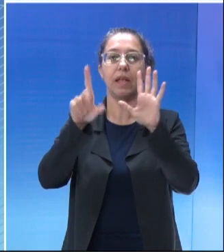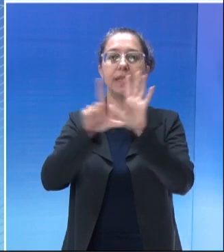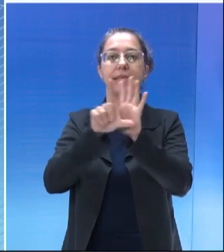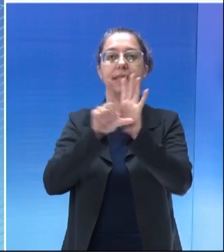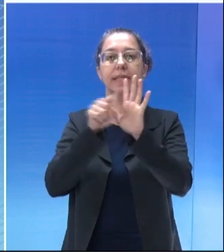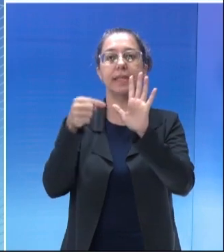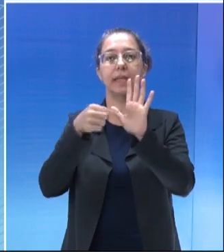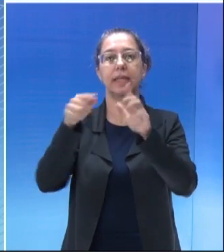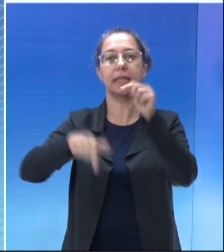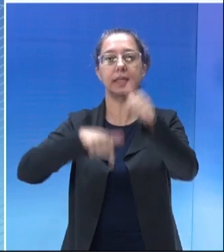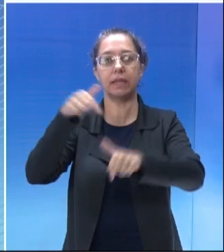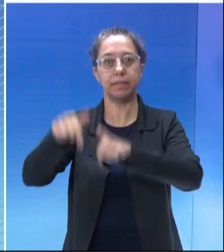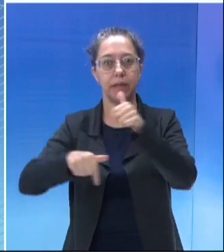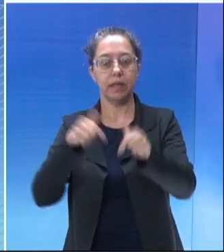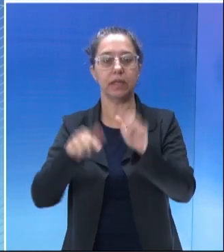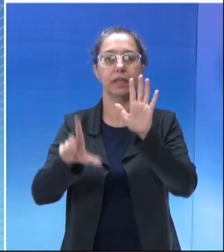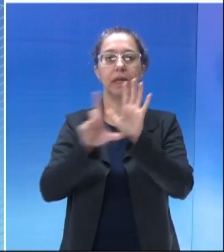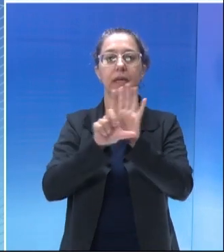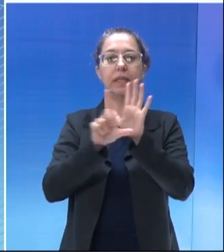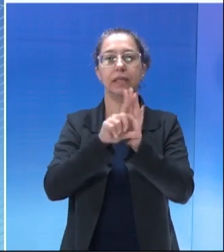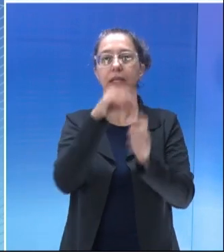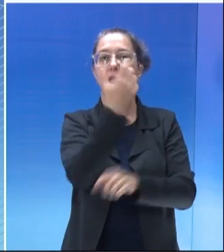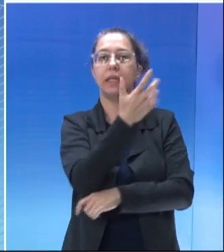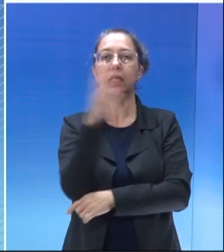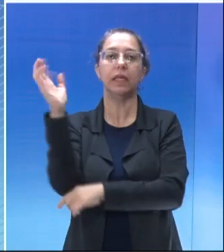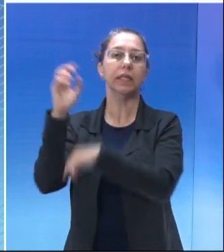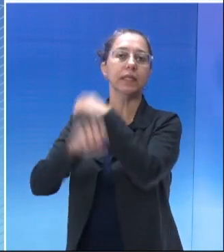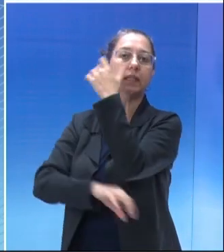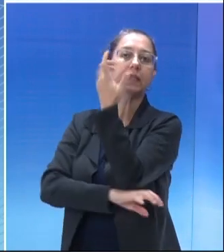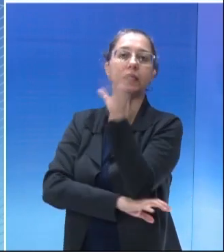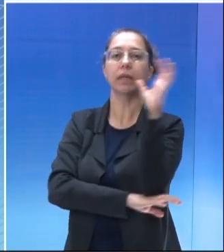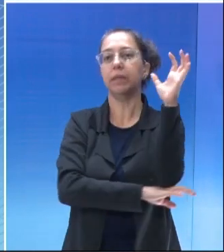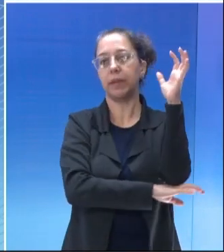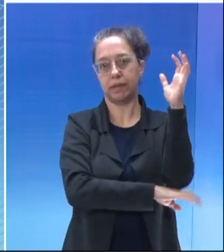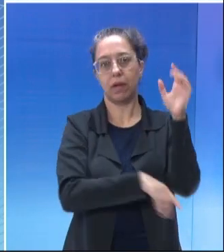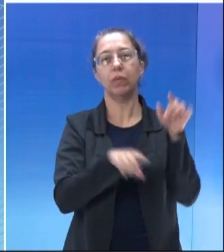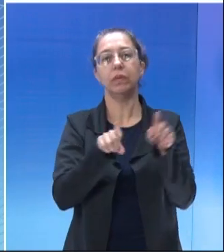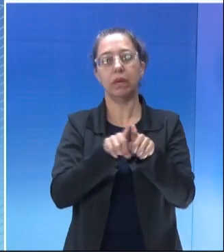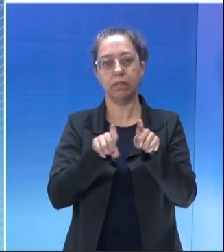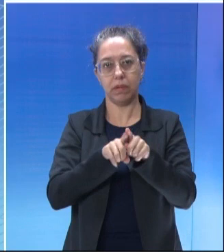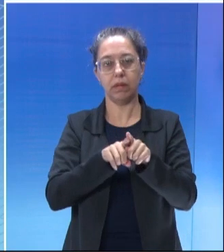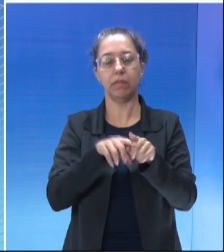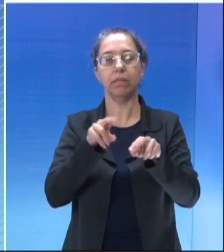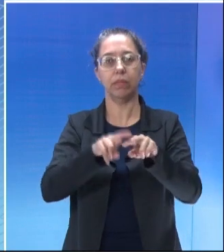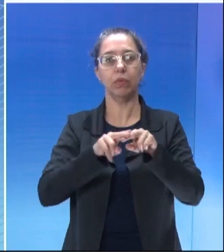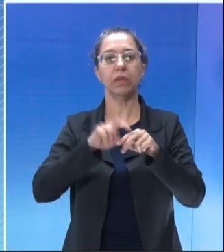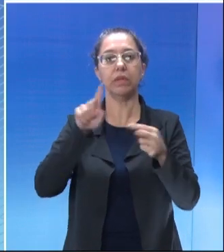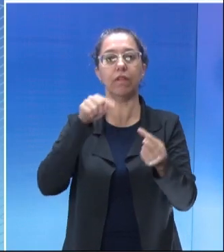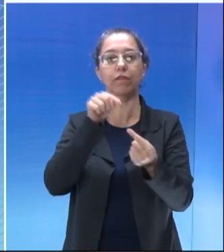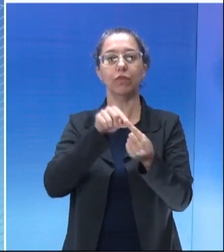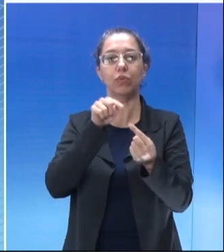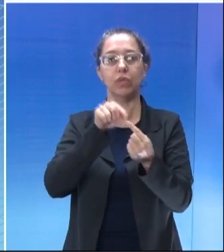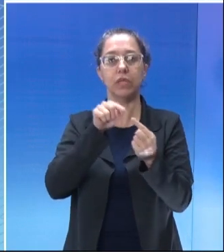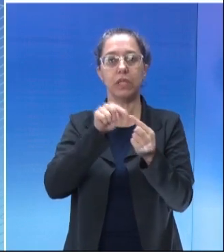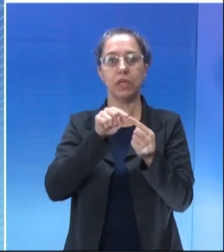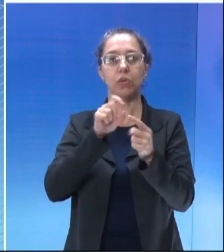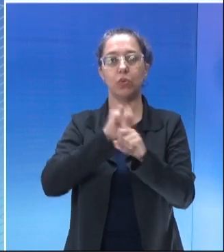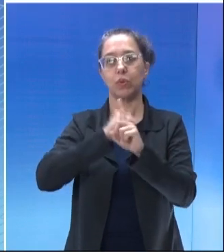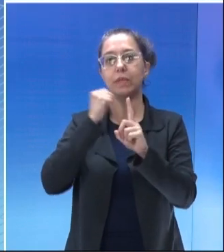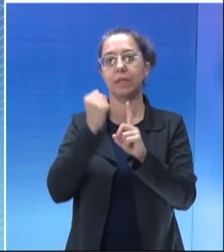legislação ambiental. Isso está agregado ao conceito de função social da propriedade. E,